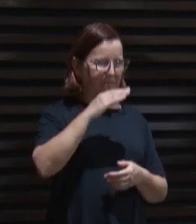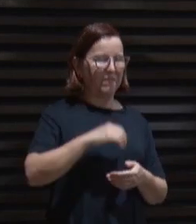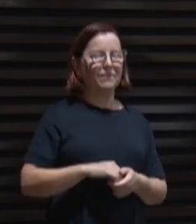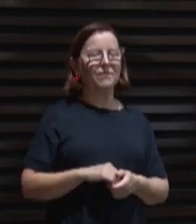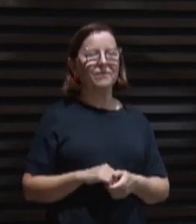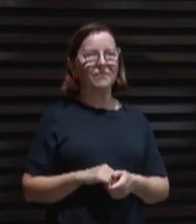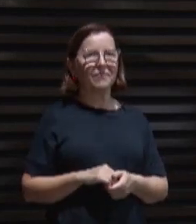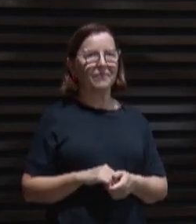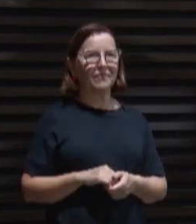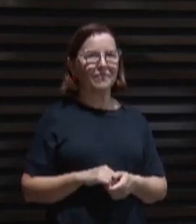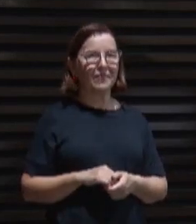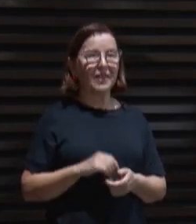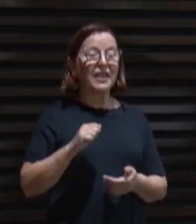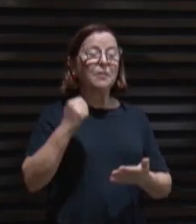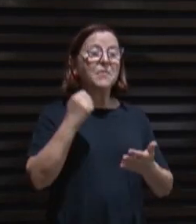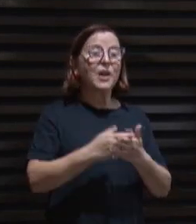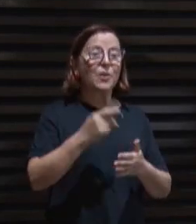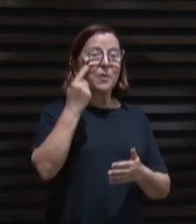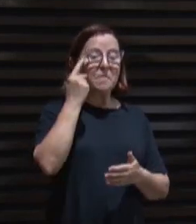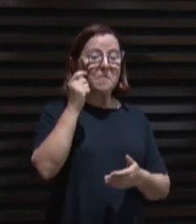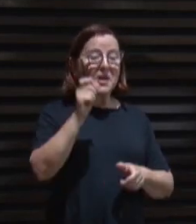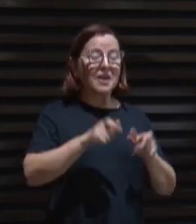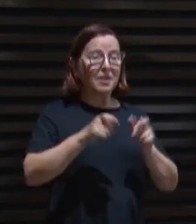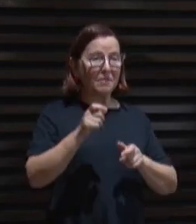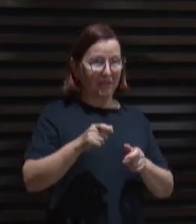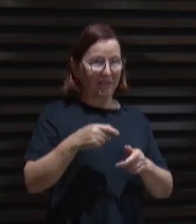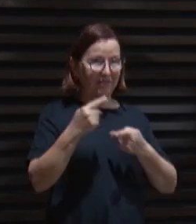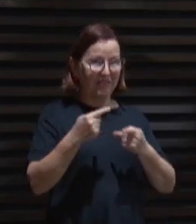gênero? Quem financiou?